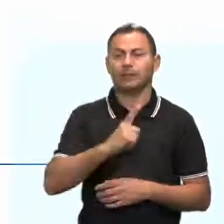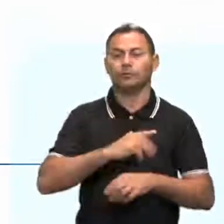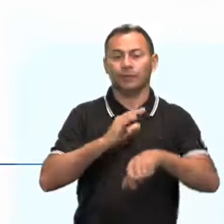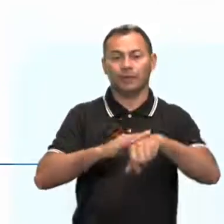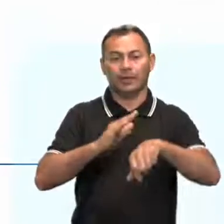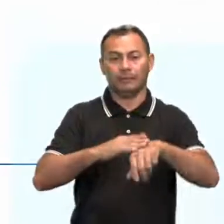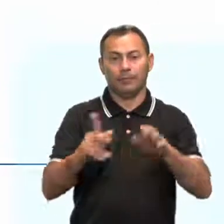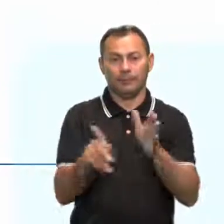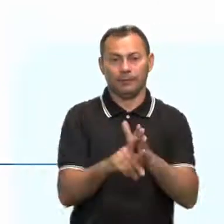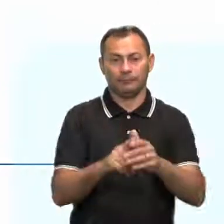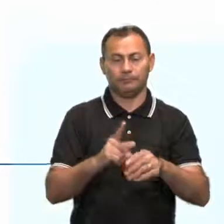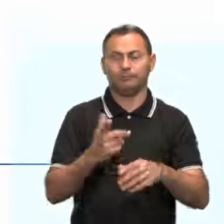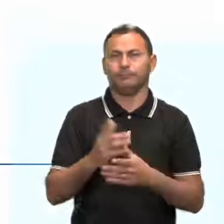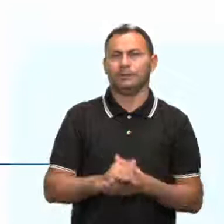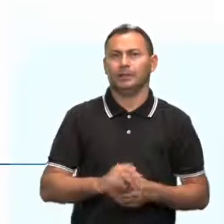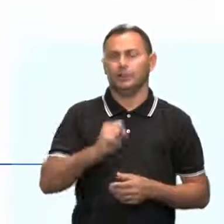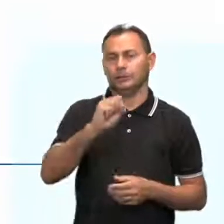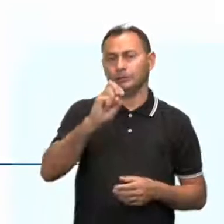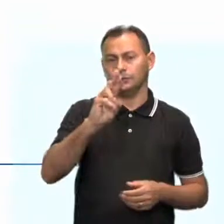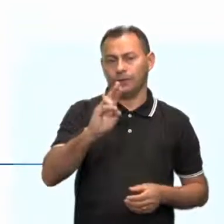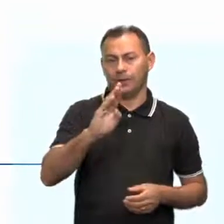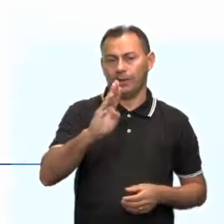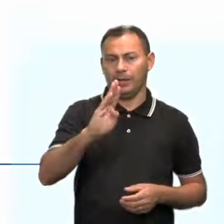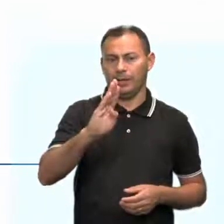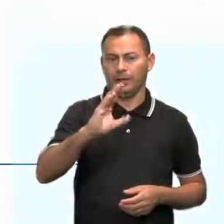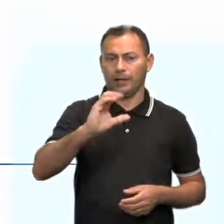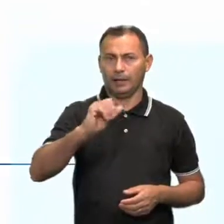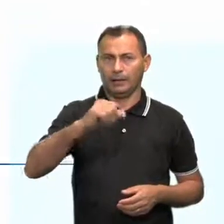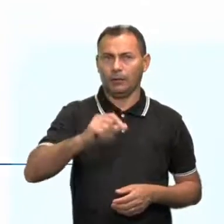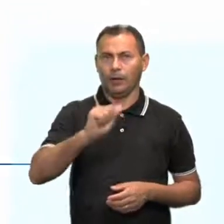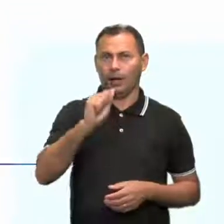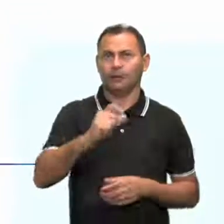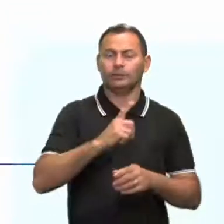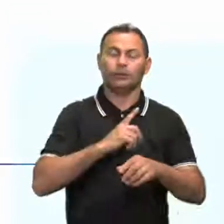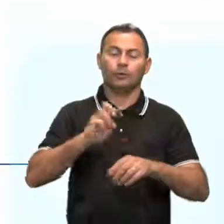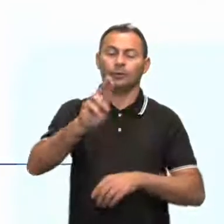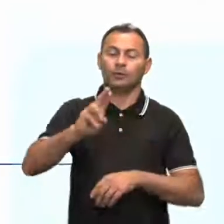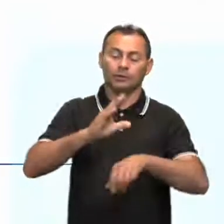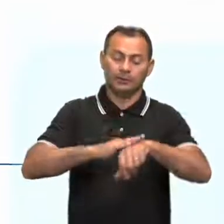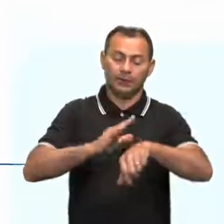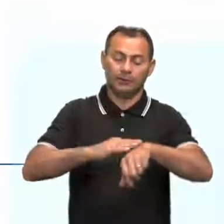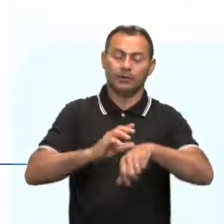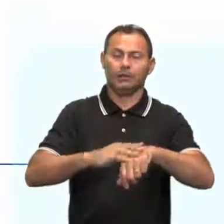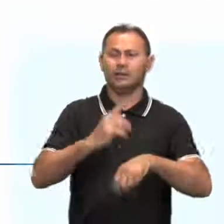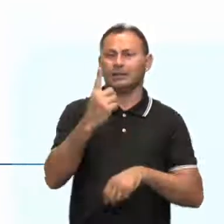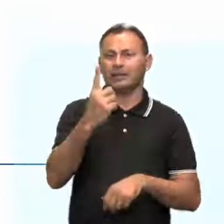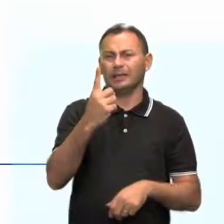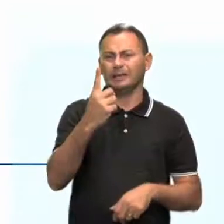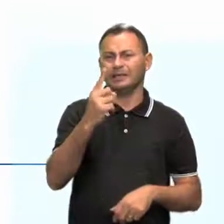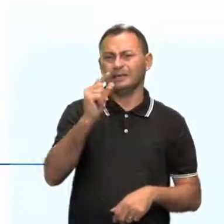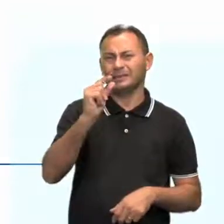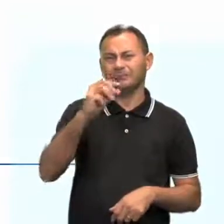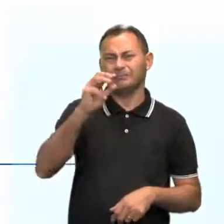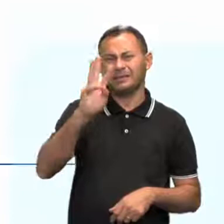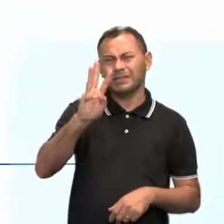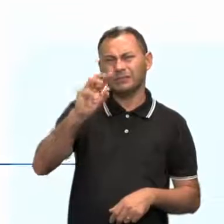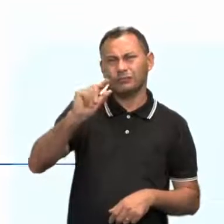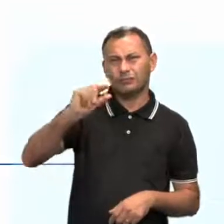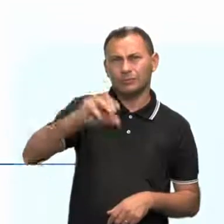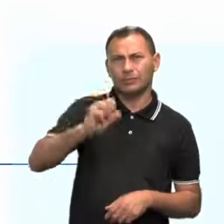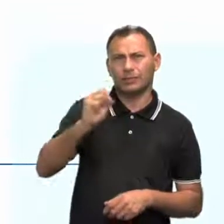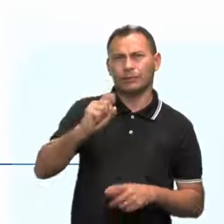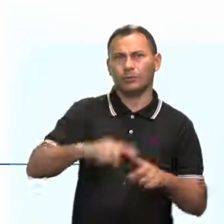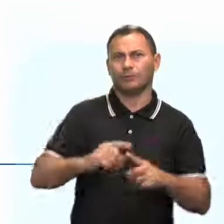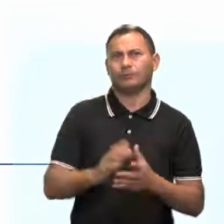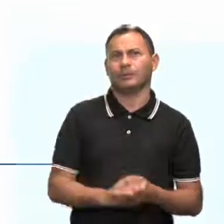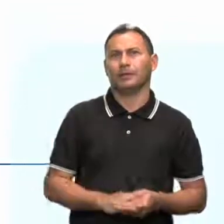que o subcanal A vai utilizar só espaços de tempo, digamos, de 3 milissegundos. Aí o